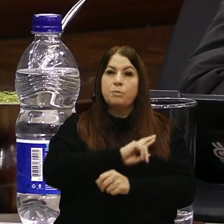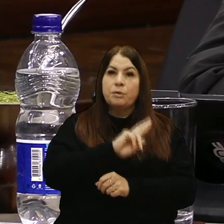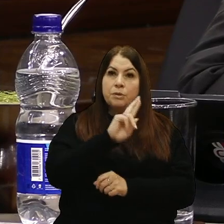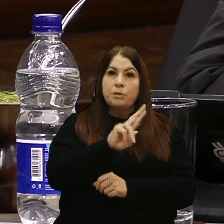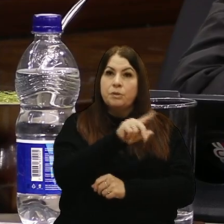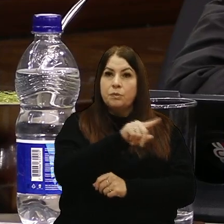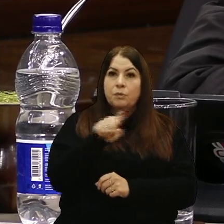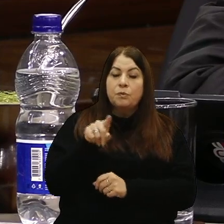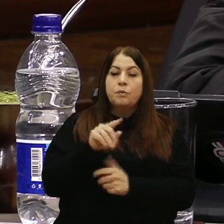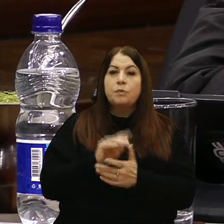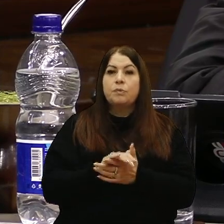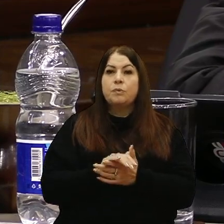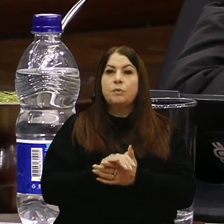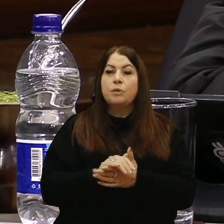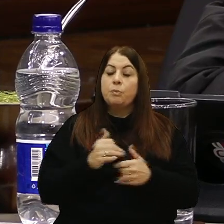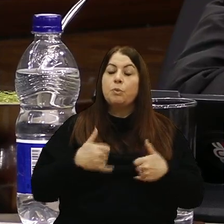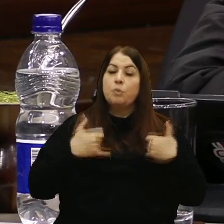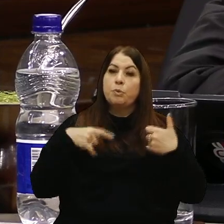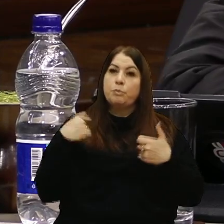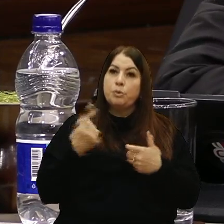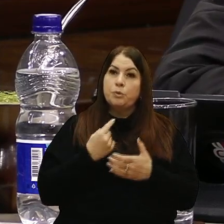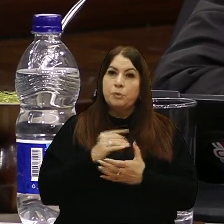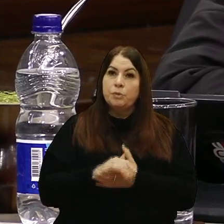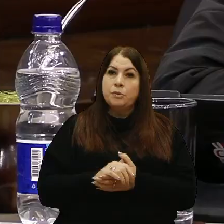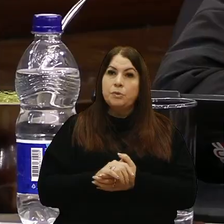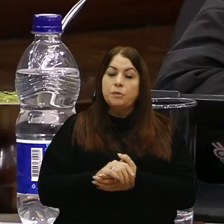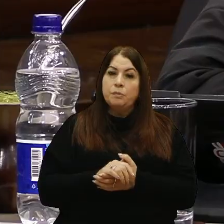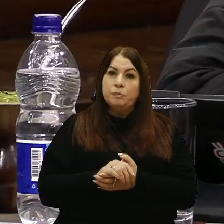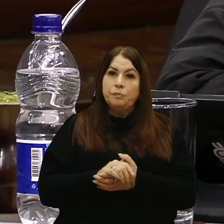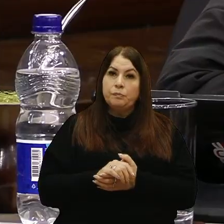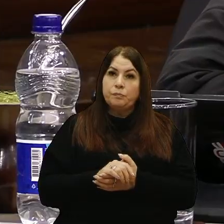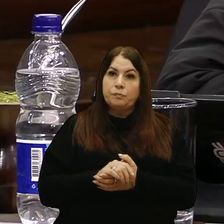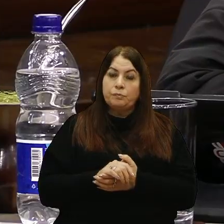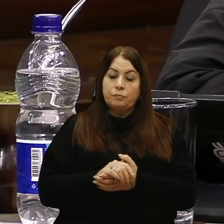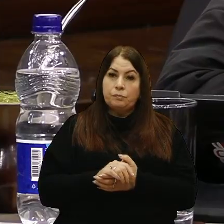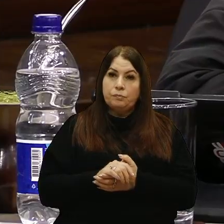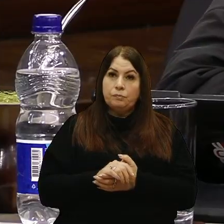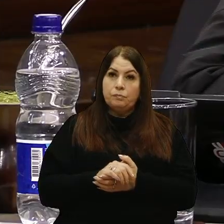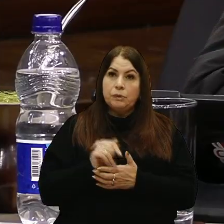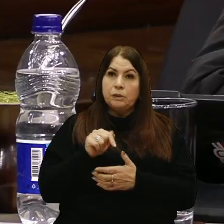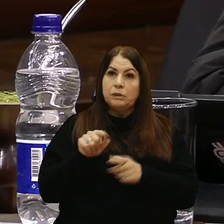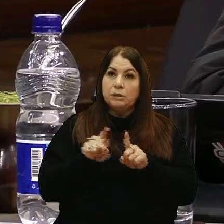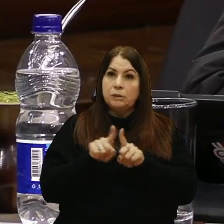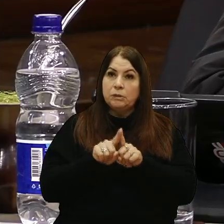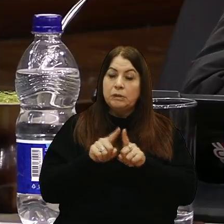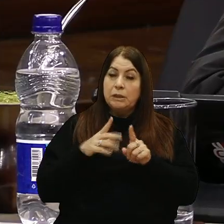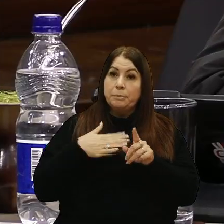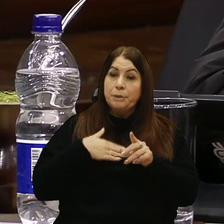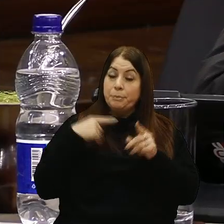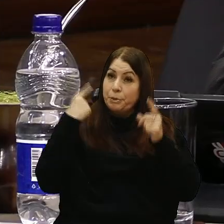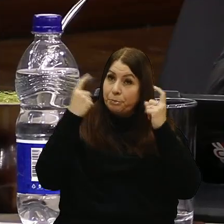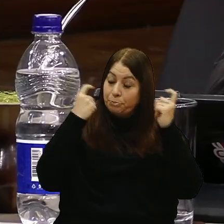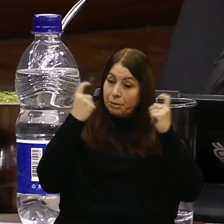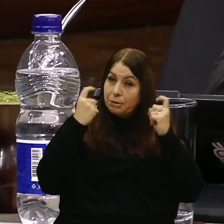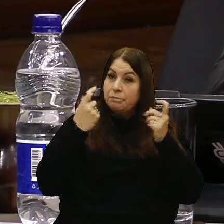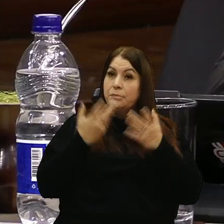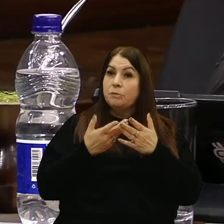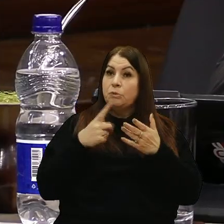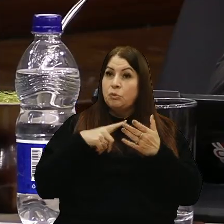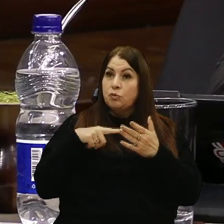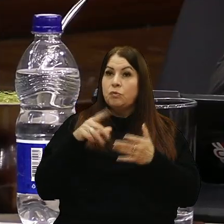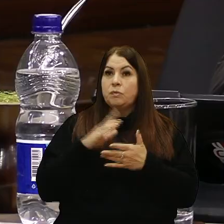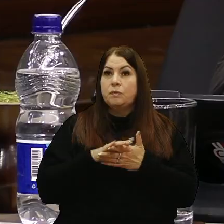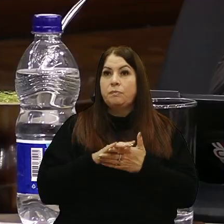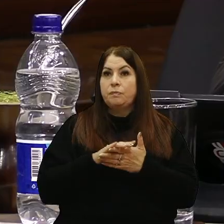com o senhor aí. É uma honra para nós. Quero aqui trazer a minha preocupação, porque enquanto